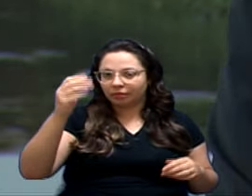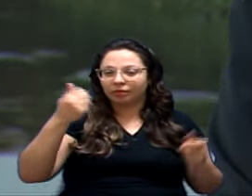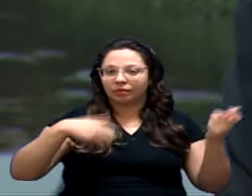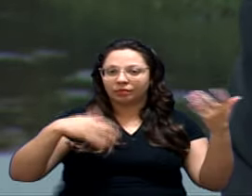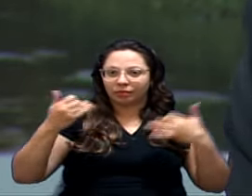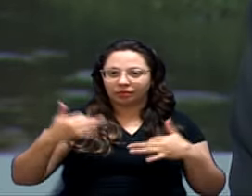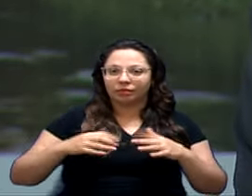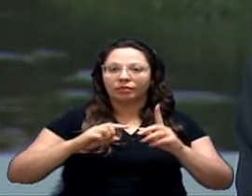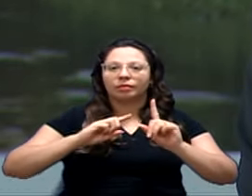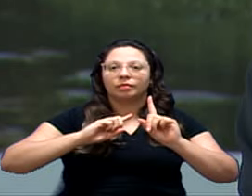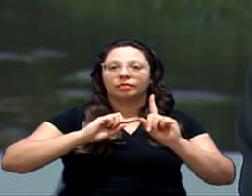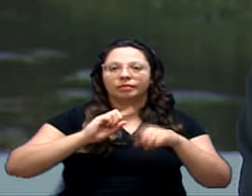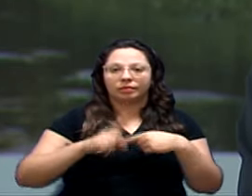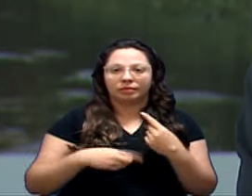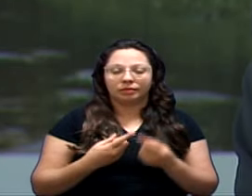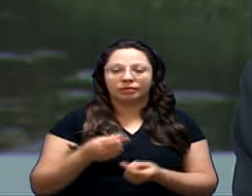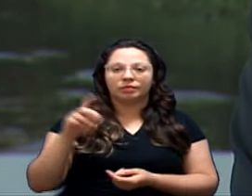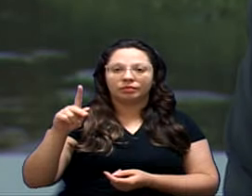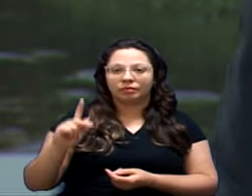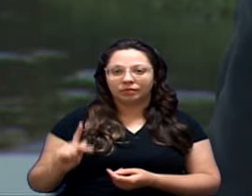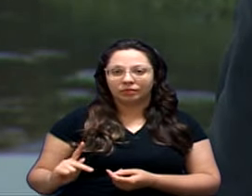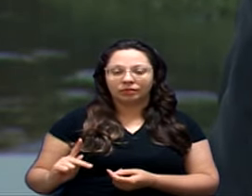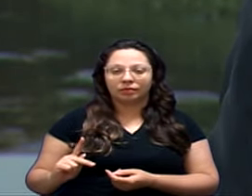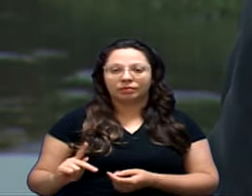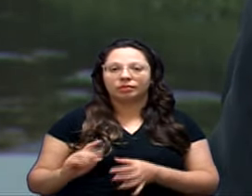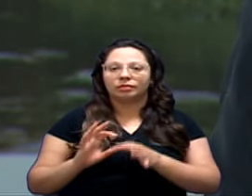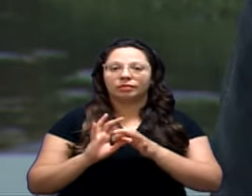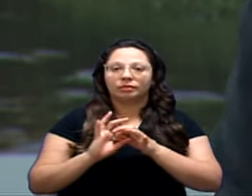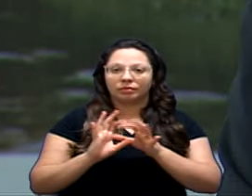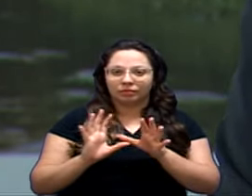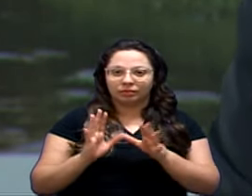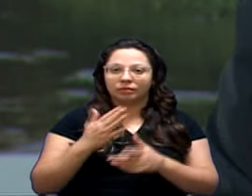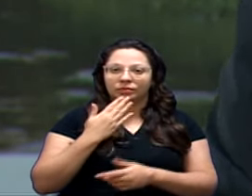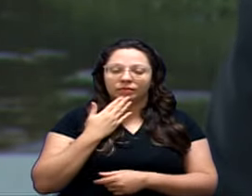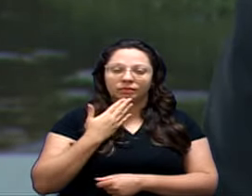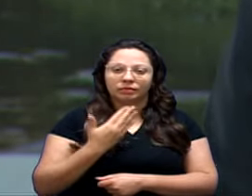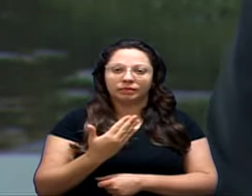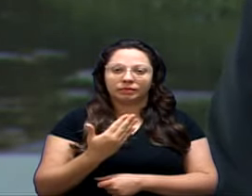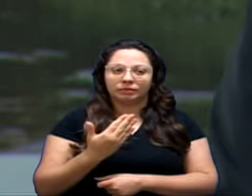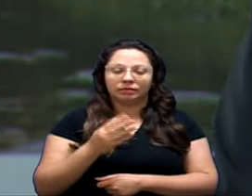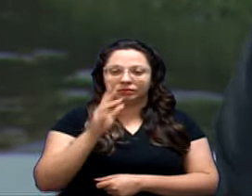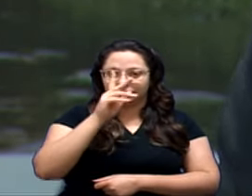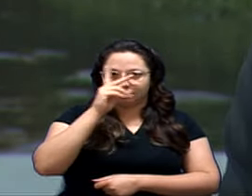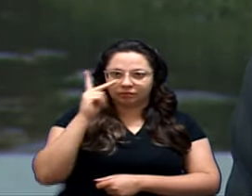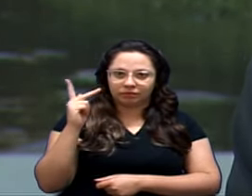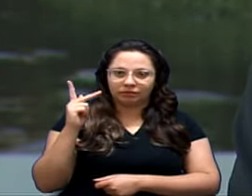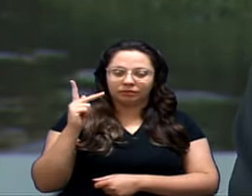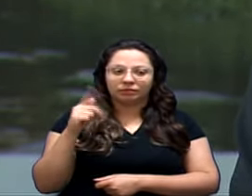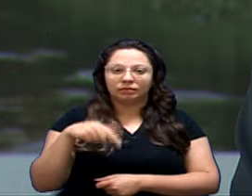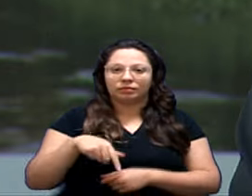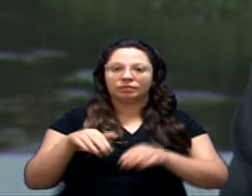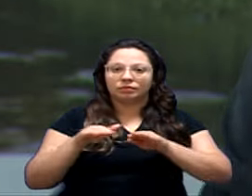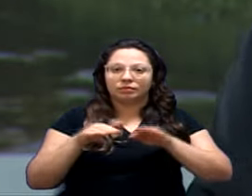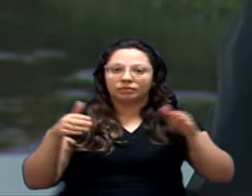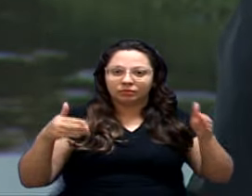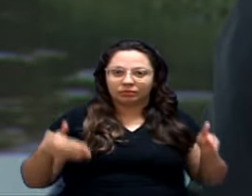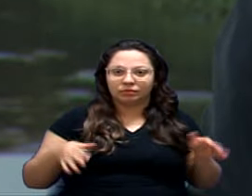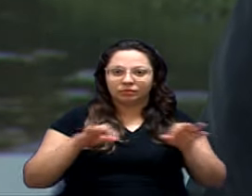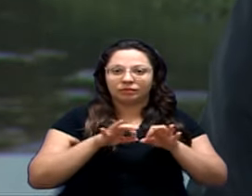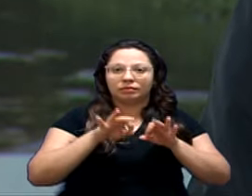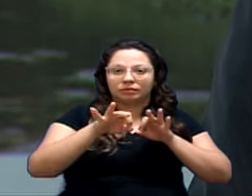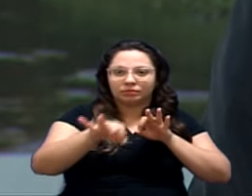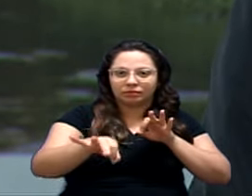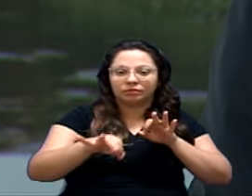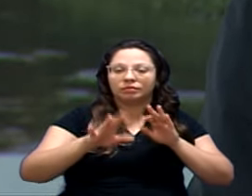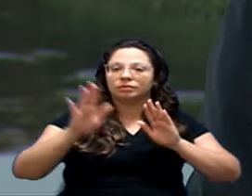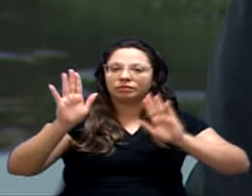apresentação o presidente irá eh pedir que os participantes aqui da nossa mesa estendida Façam as